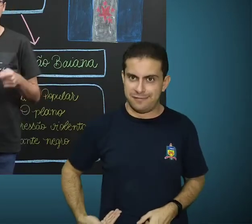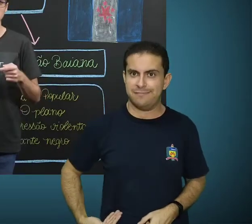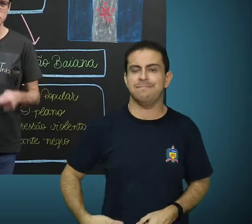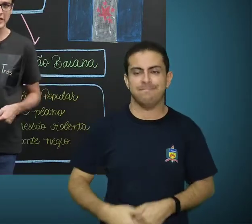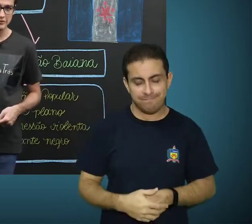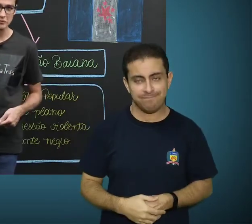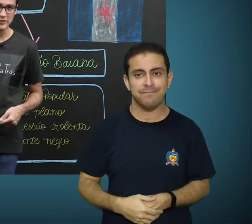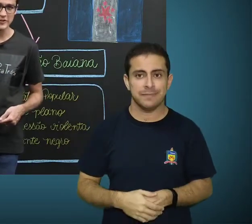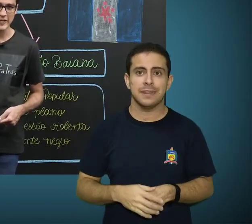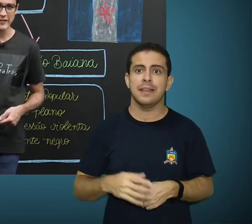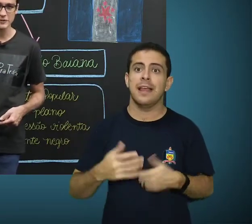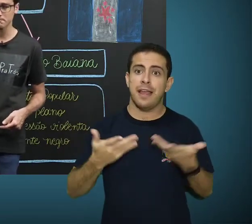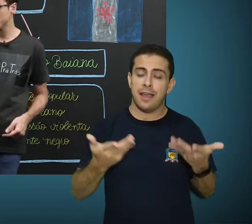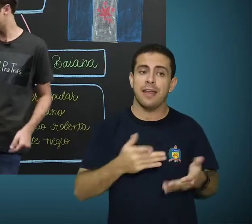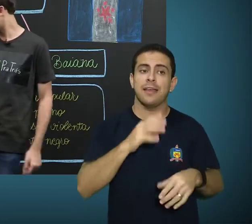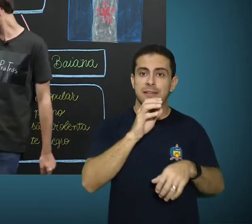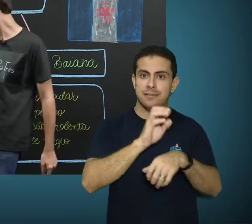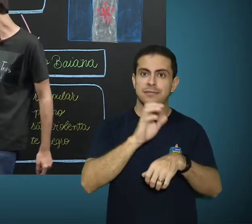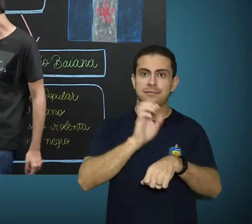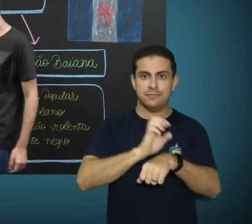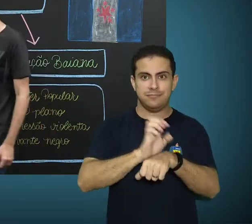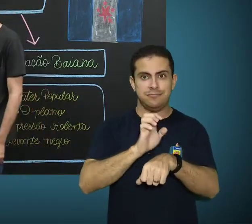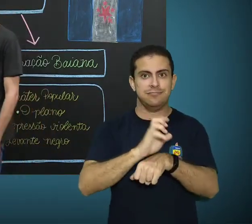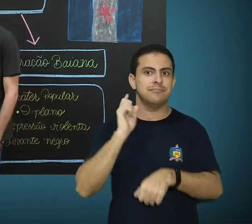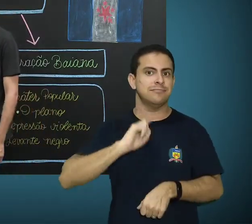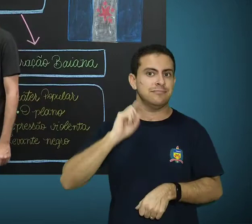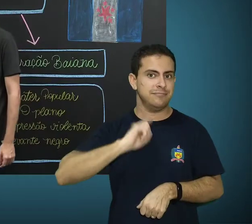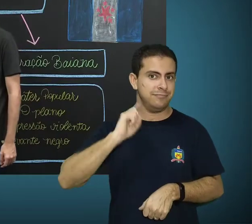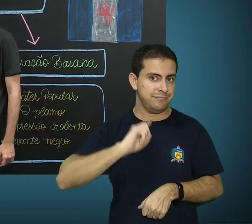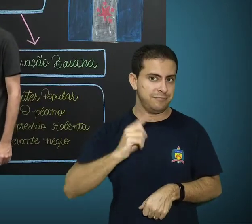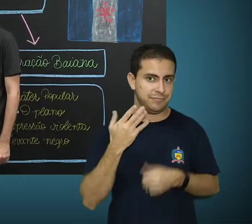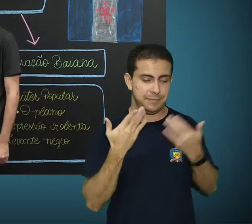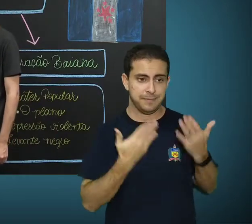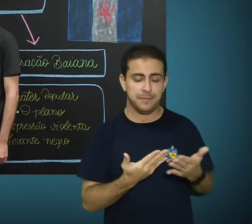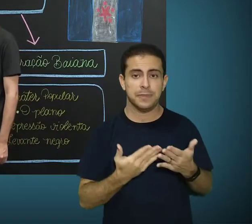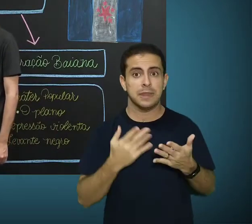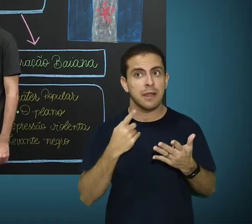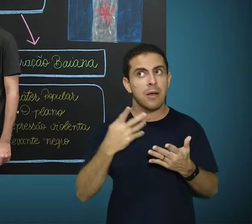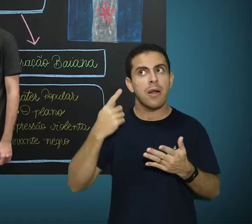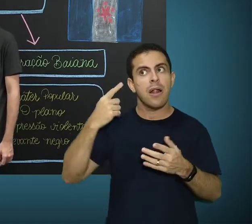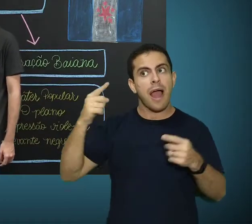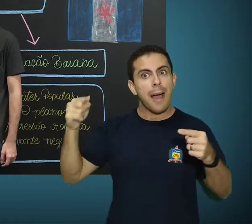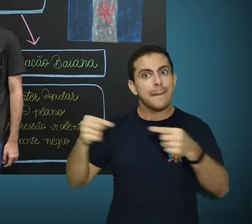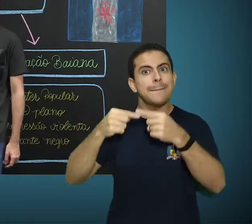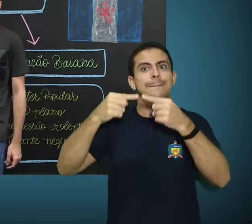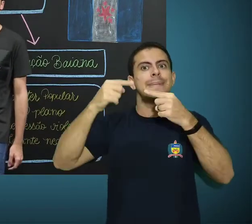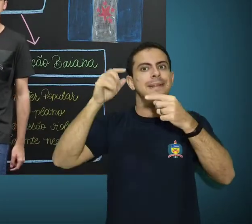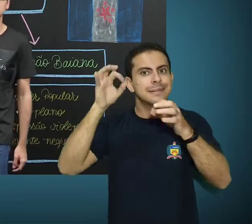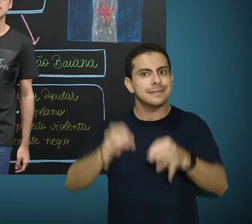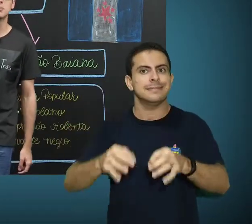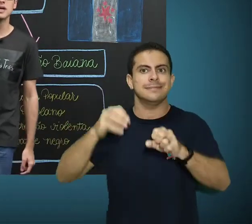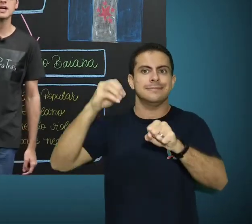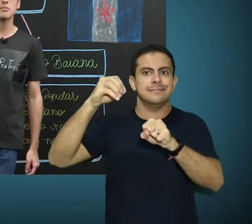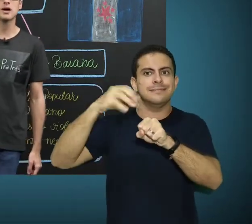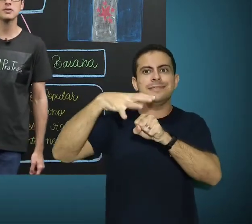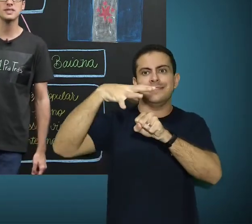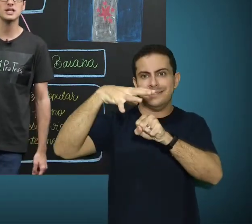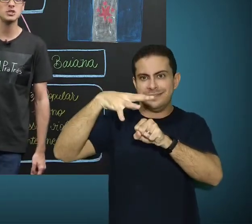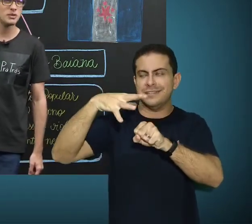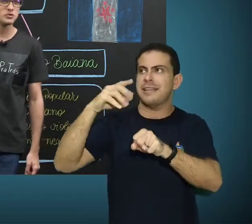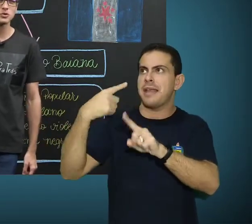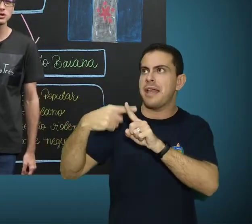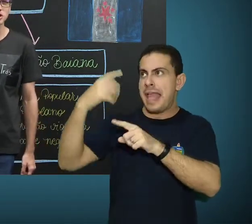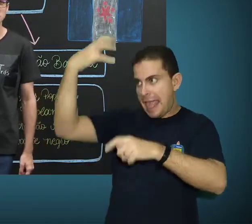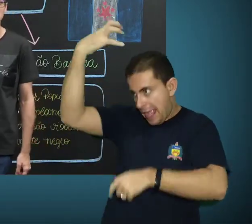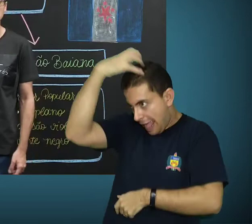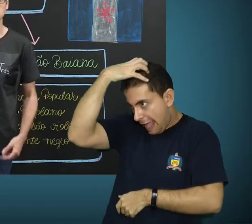Rei, atual estado de Minas Gerais. Repara como esse plano tem uma influência direta do iluminismo, Eles queriam também acabar com esse